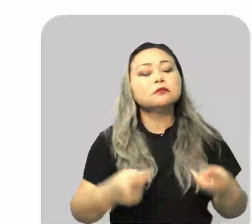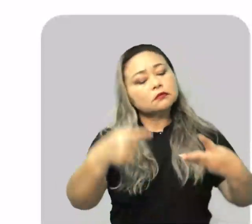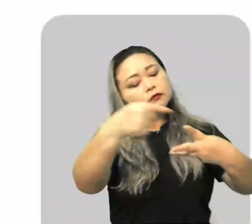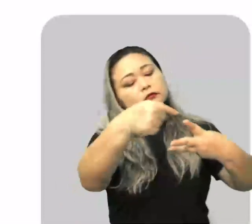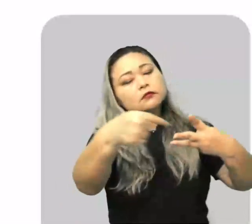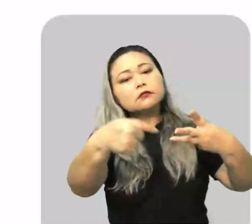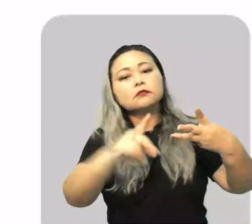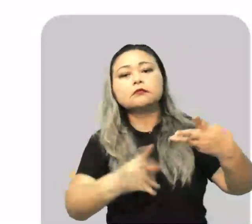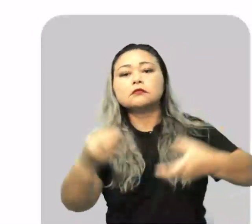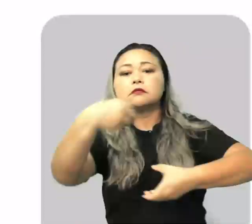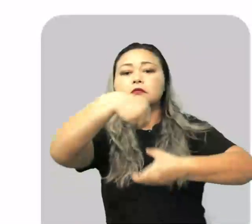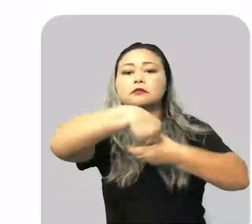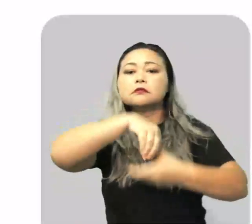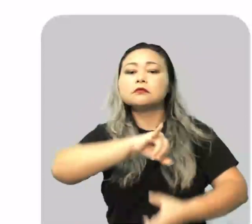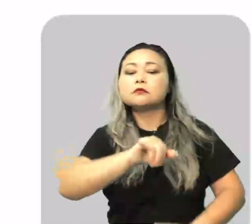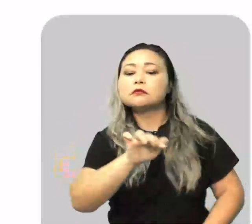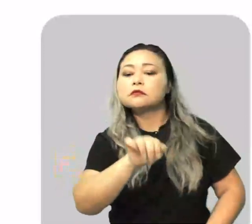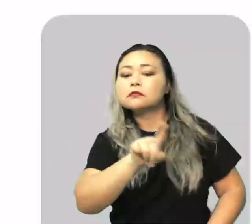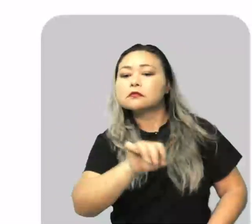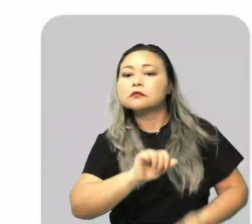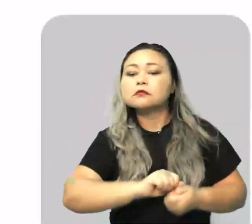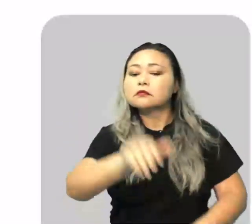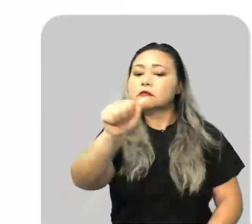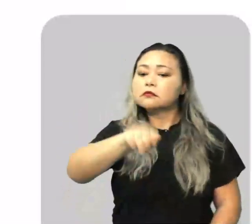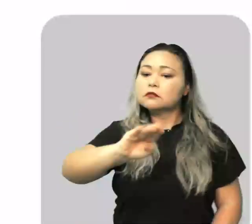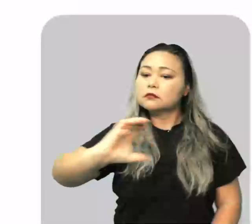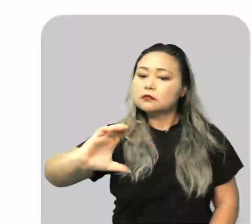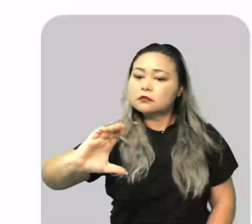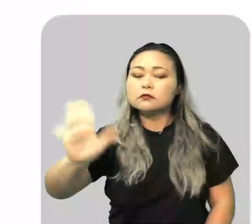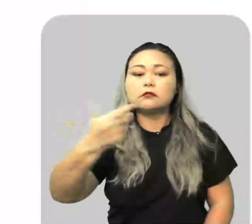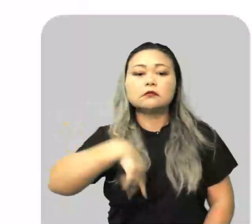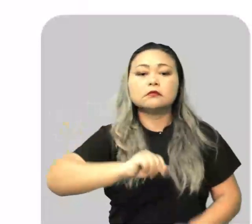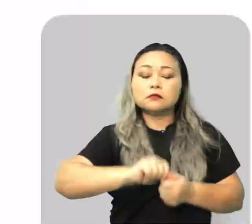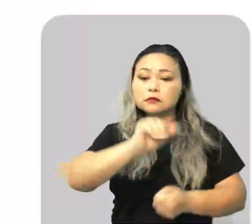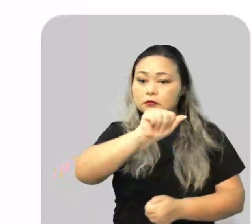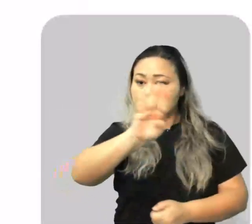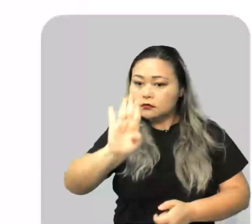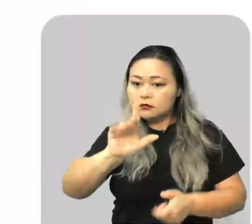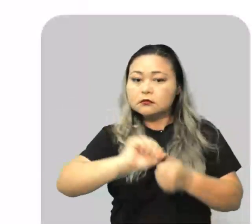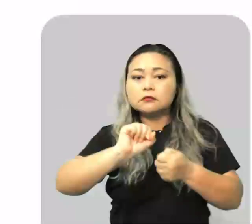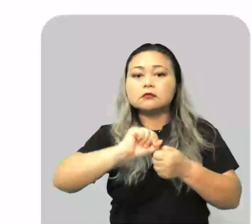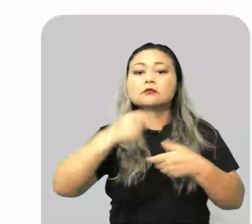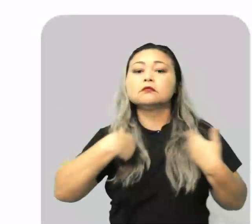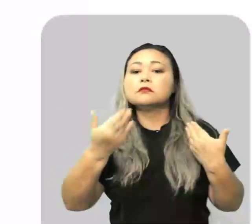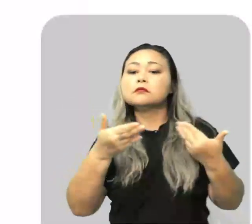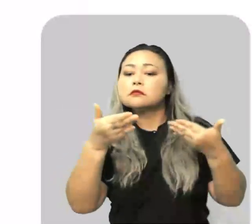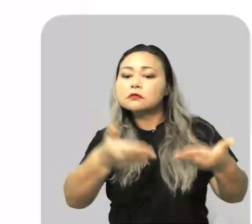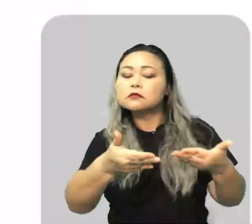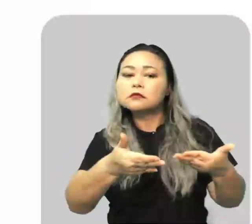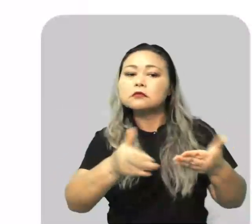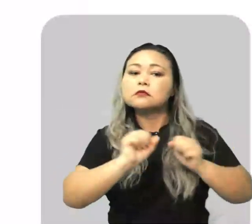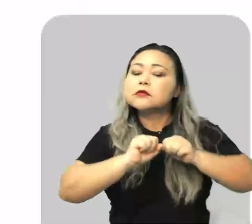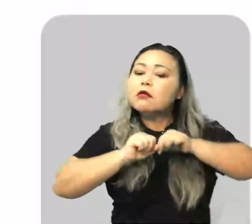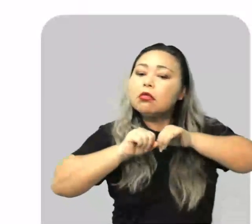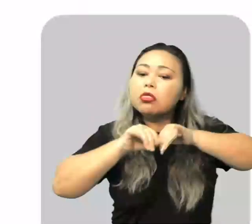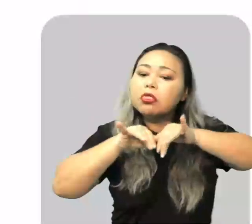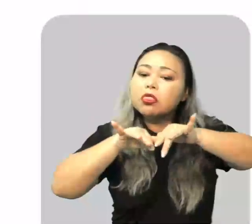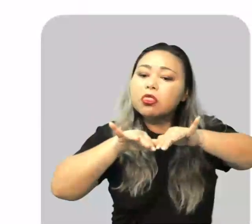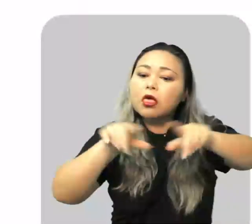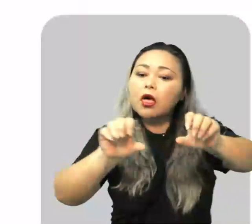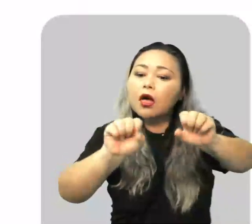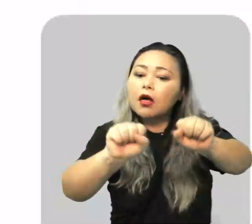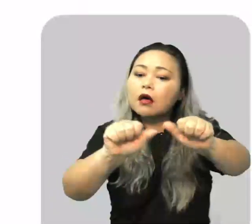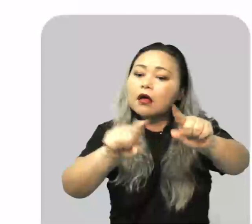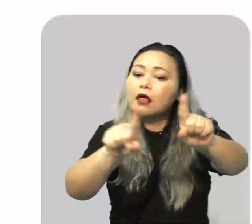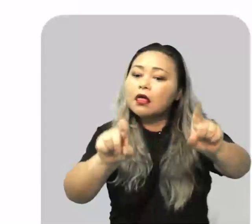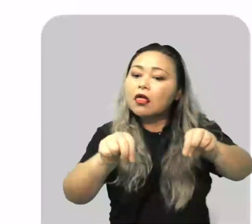tipos de vírus influenza, A, B e C. O vírus influenza A e B são responsáveis por epidemias sazonais,